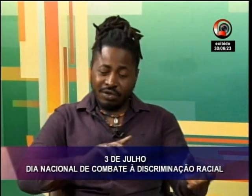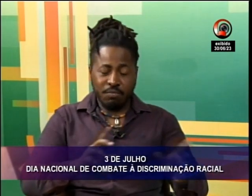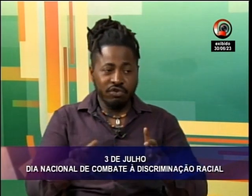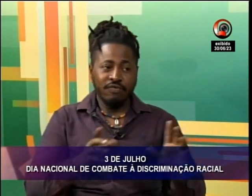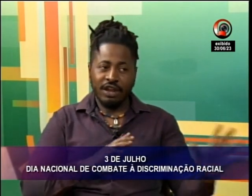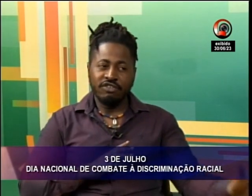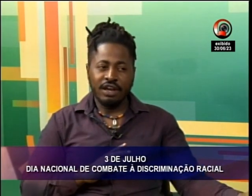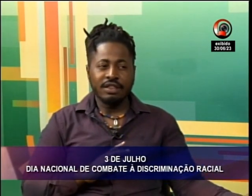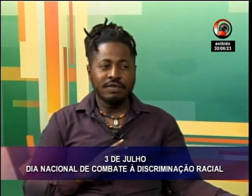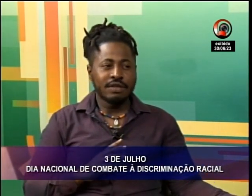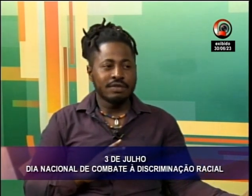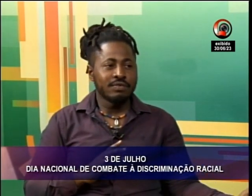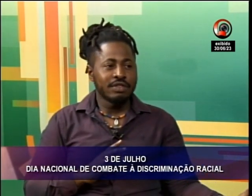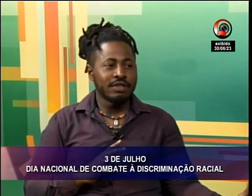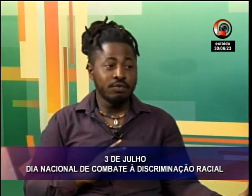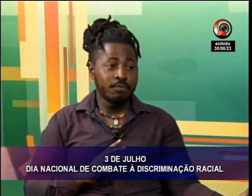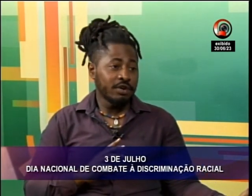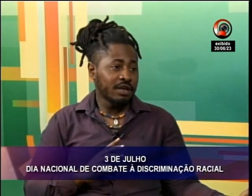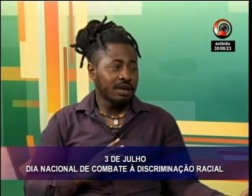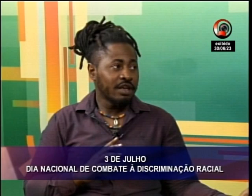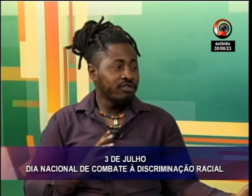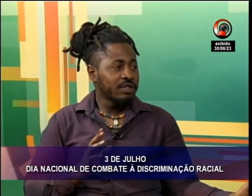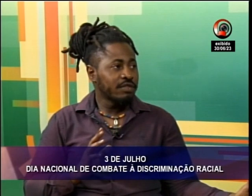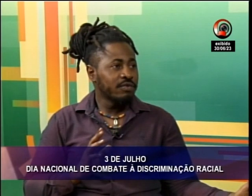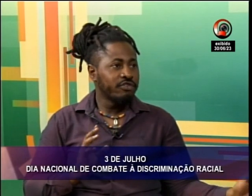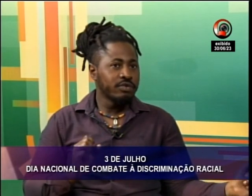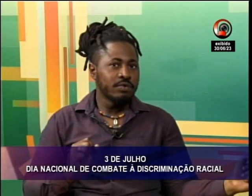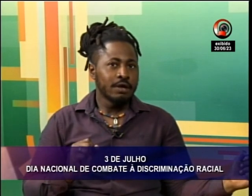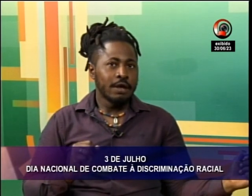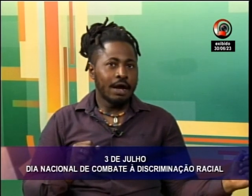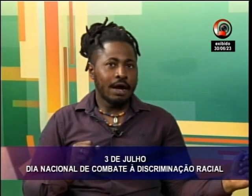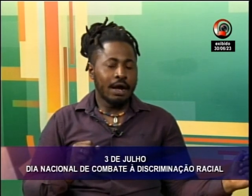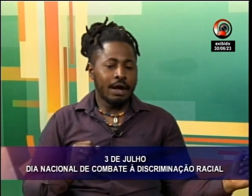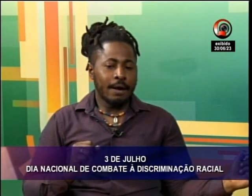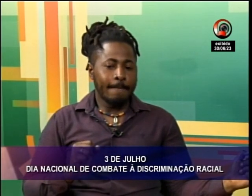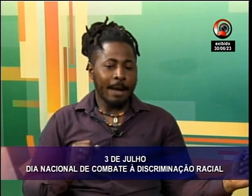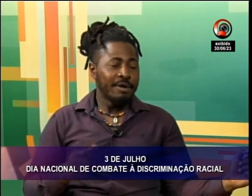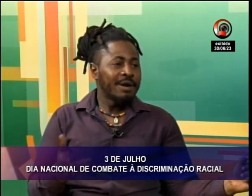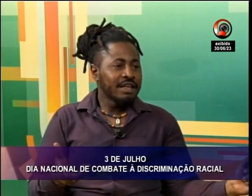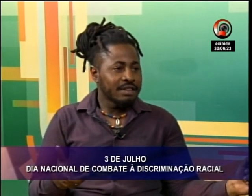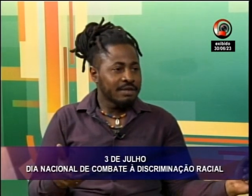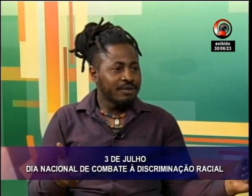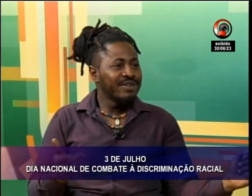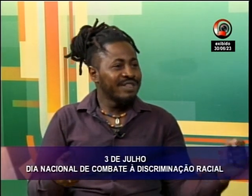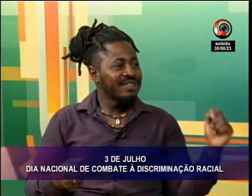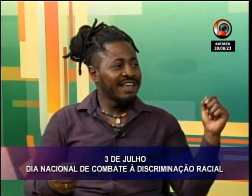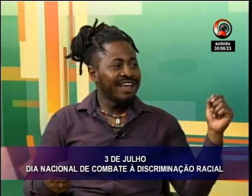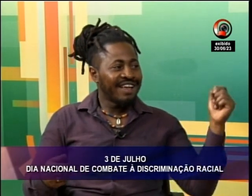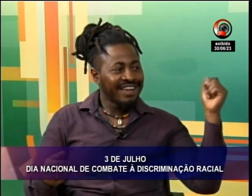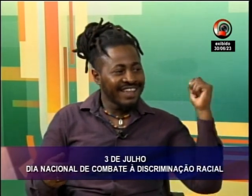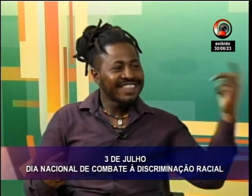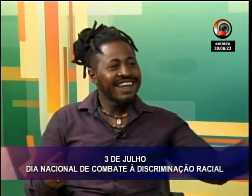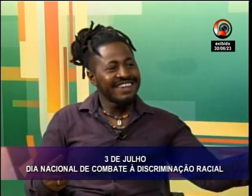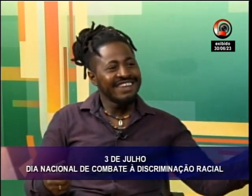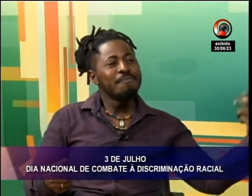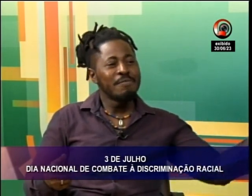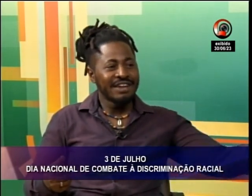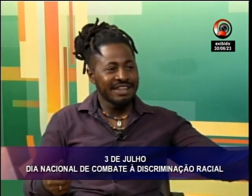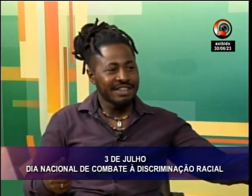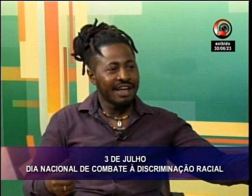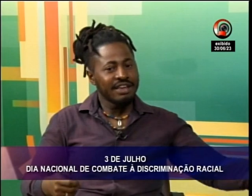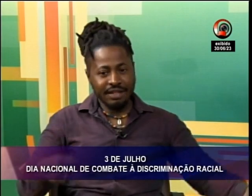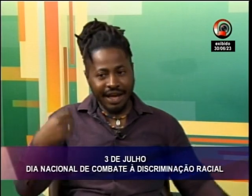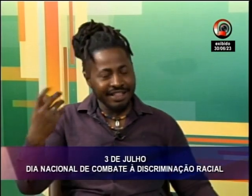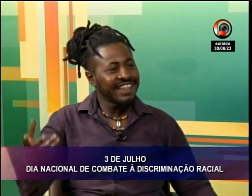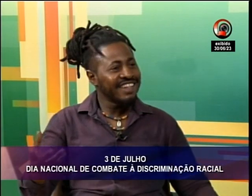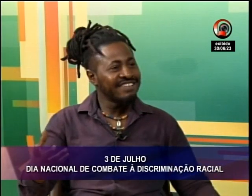uma discussão um pouco diferente da questão do ensino, porque aqui a gente não está discutindo a permanência, porque no ensino tem a entrada e a